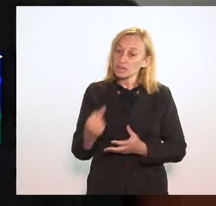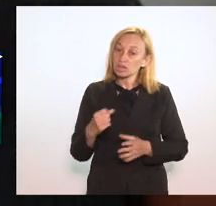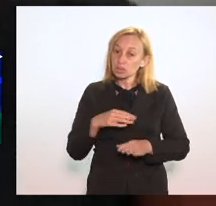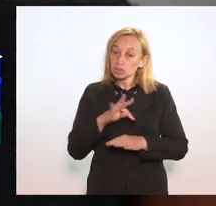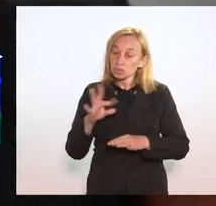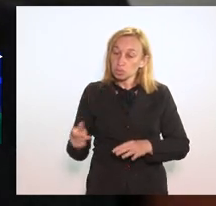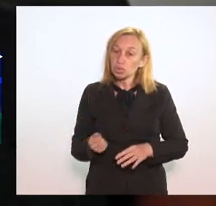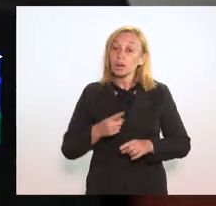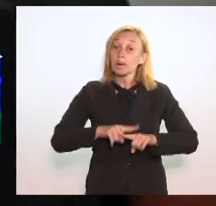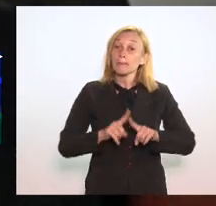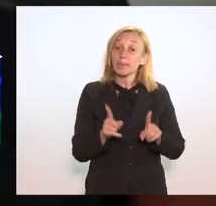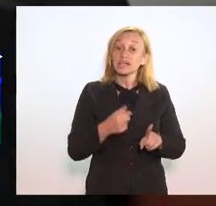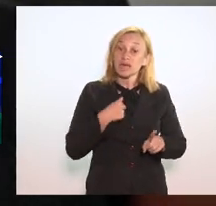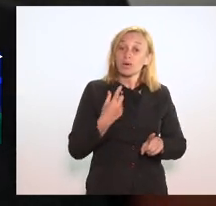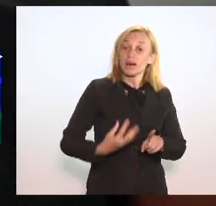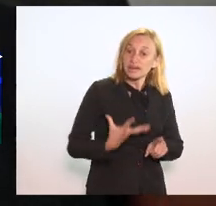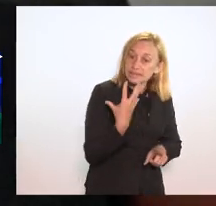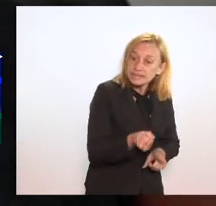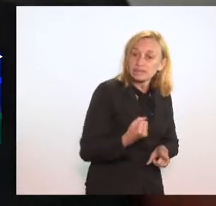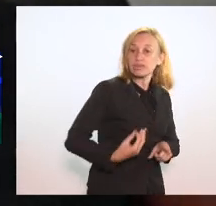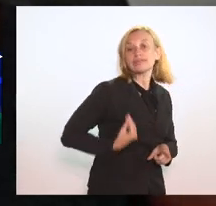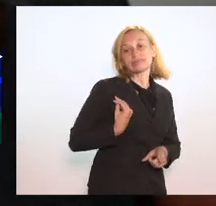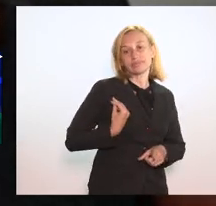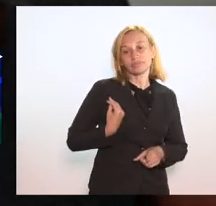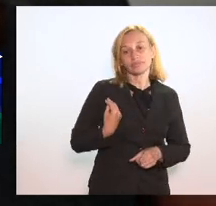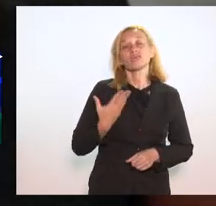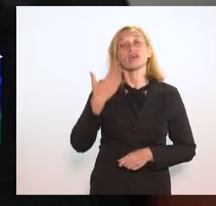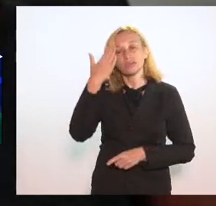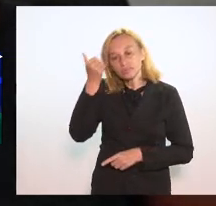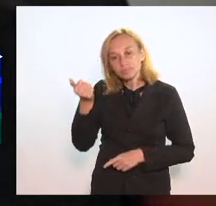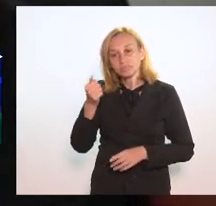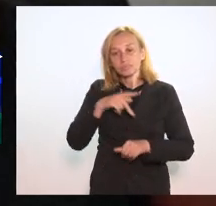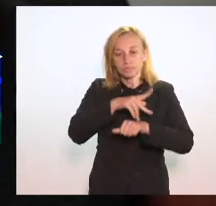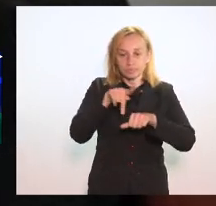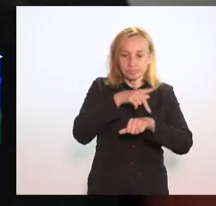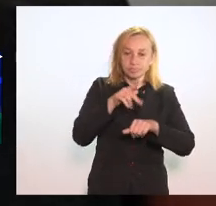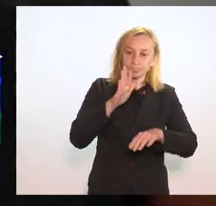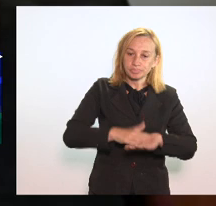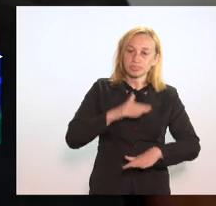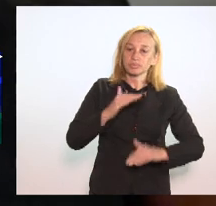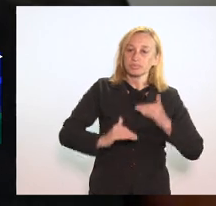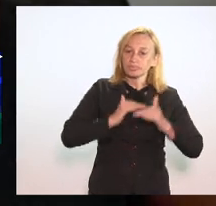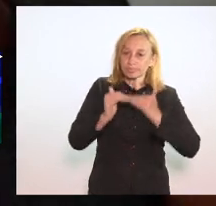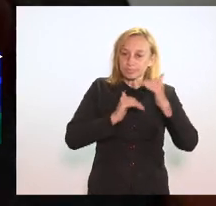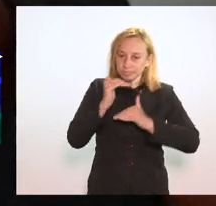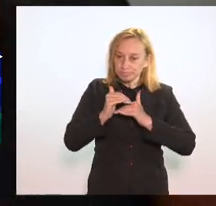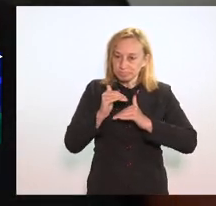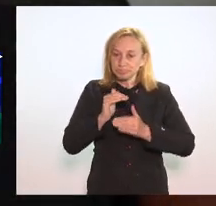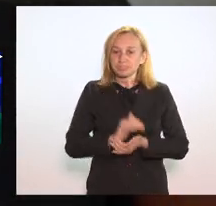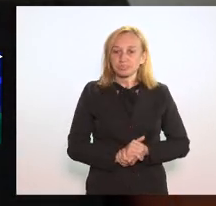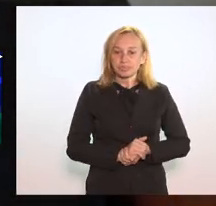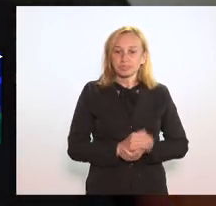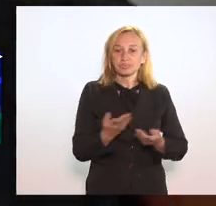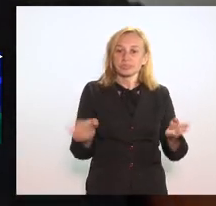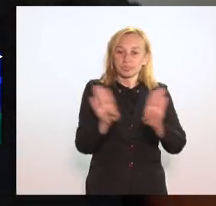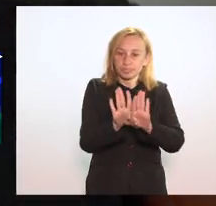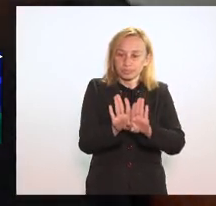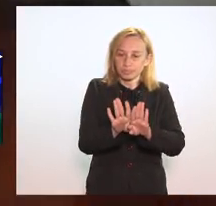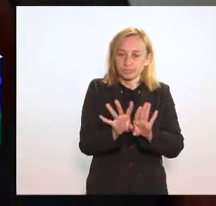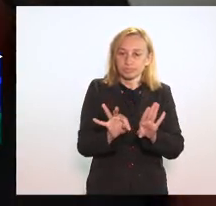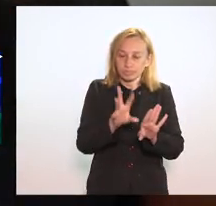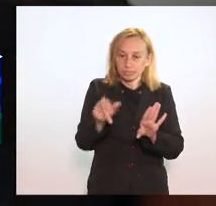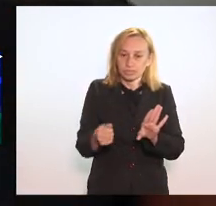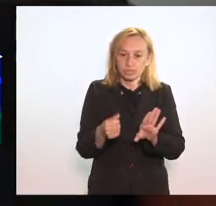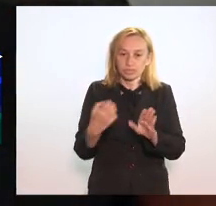mas não sou mais a favor da vida e eu sei que nos países mais desenvolvidos onde estiveram fechamento